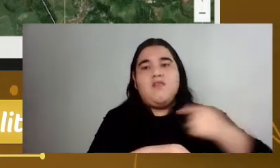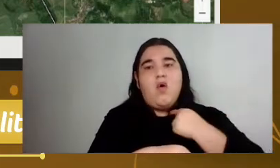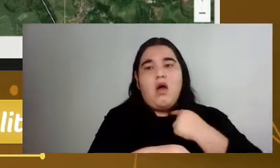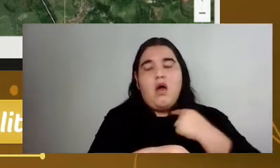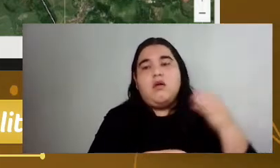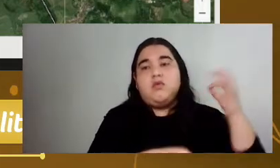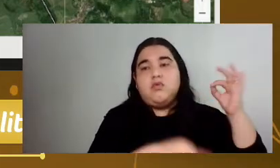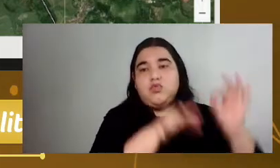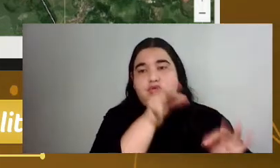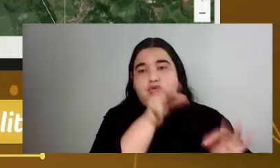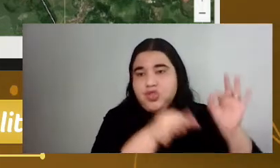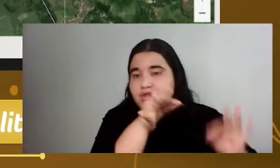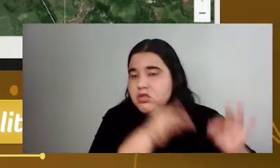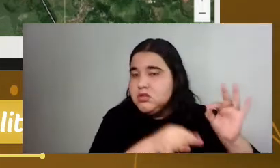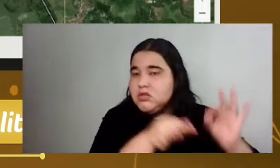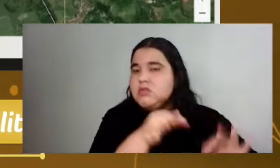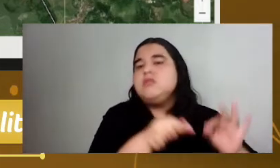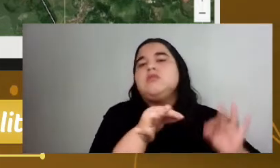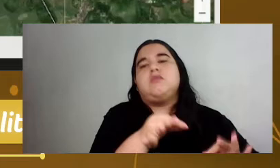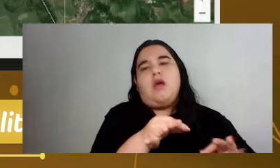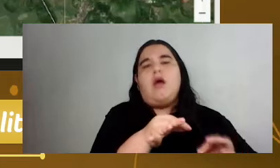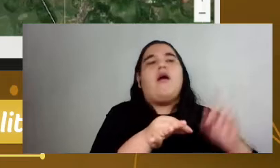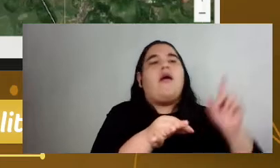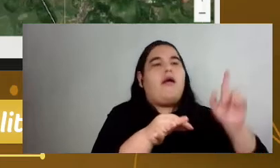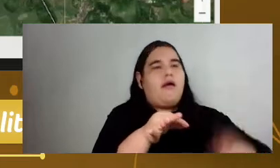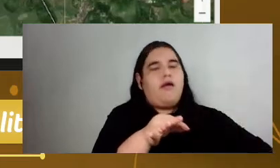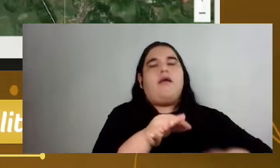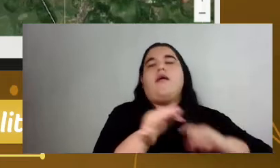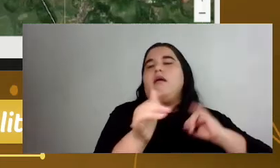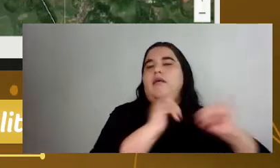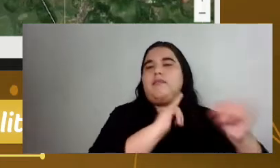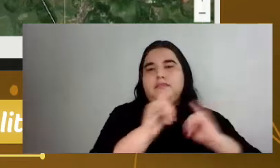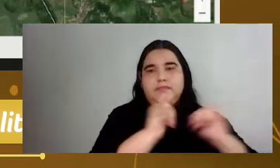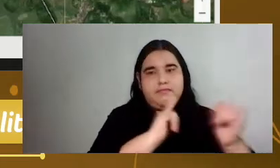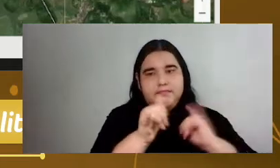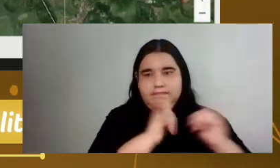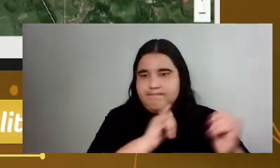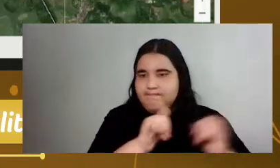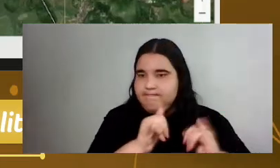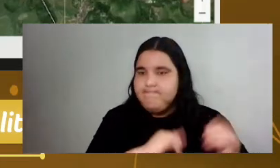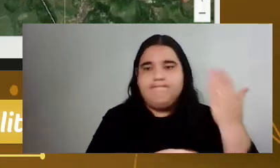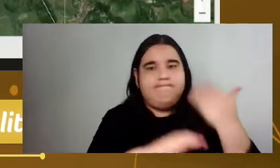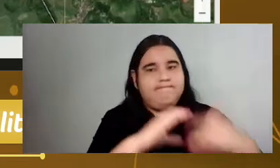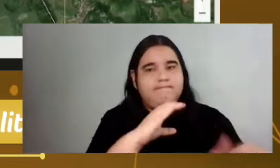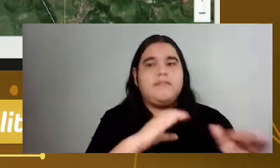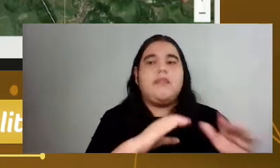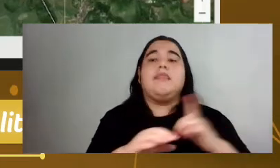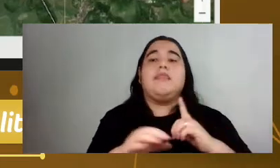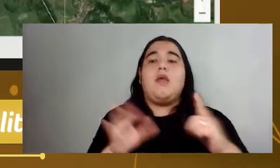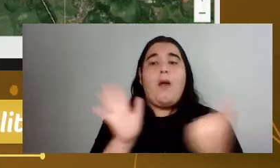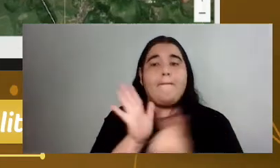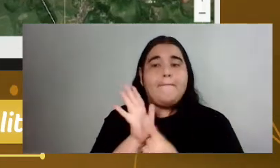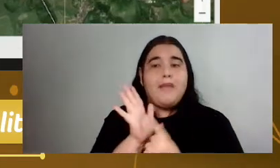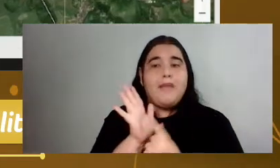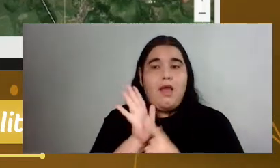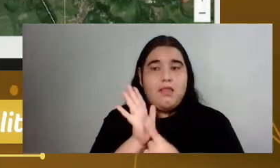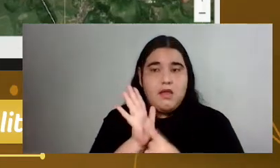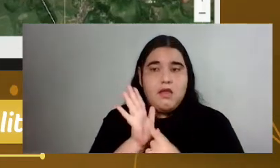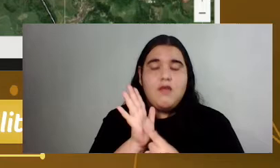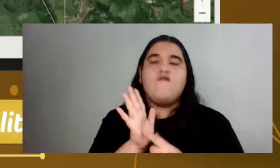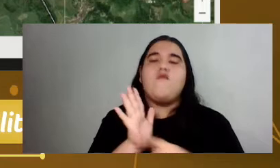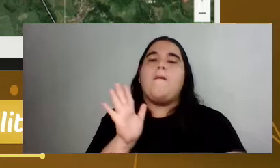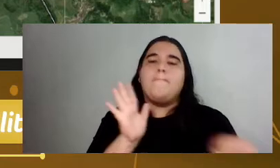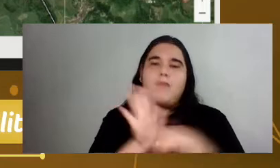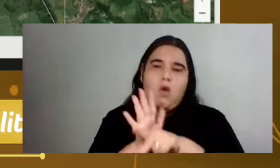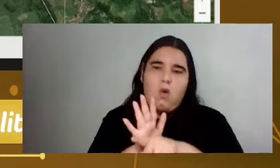propositura da ação judicial, isso tudo de forma eletrônica, tramitado através de um aplicativo próprio que faz esse workflow,